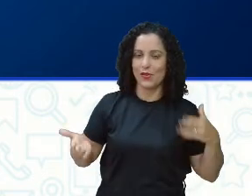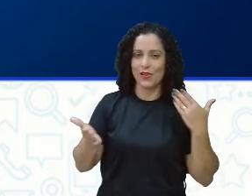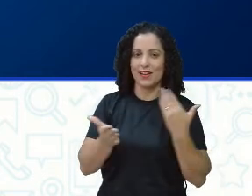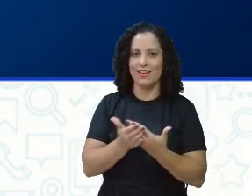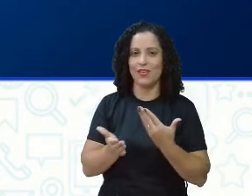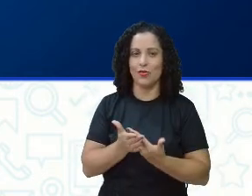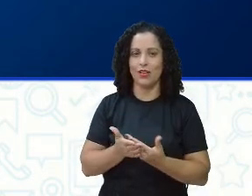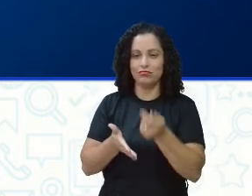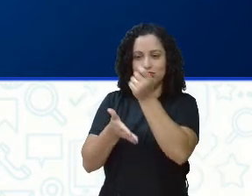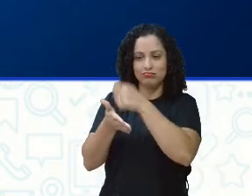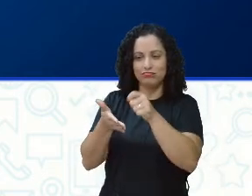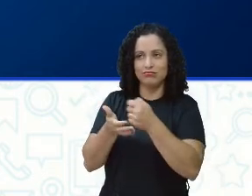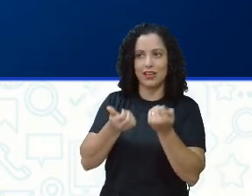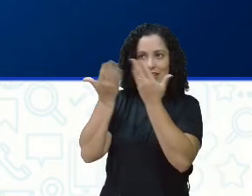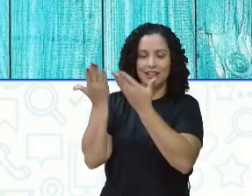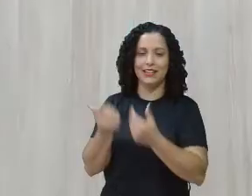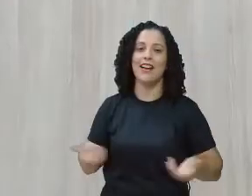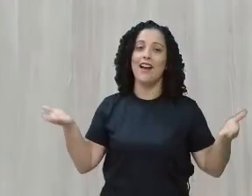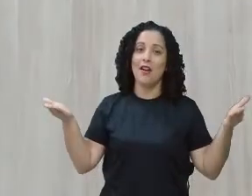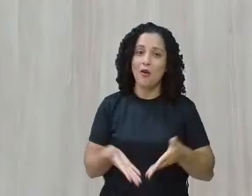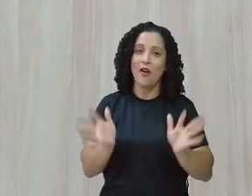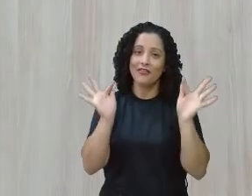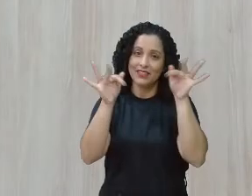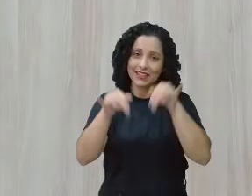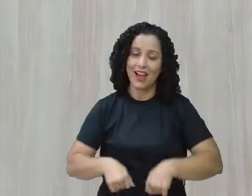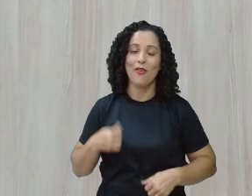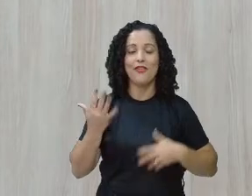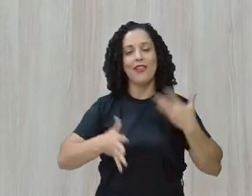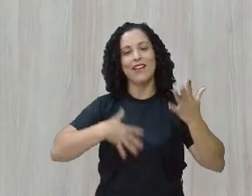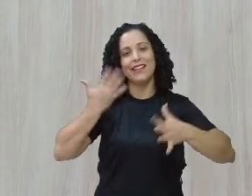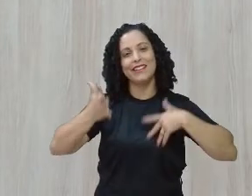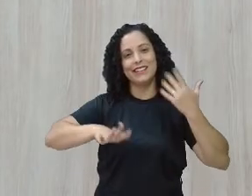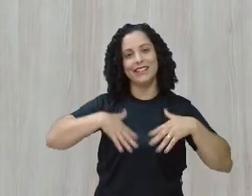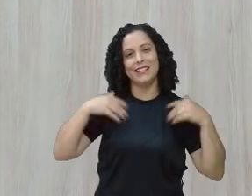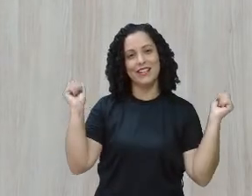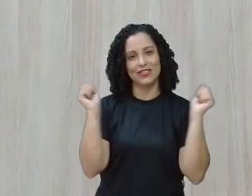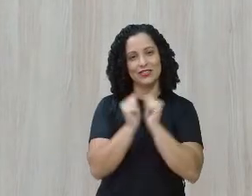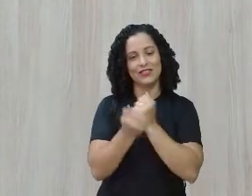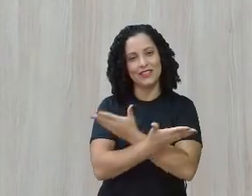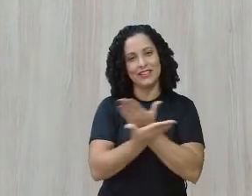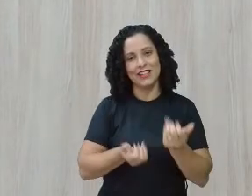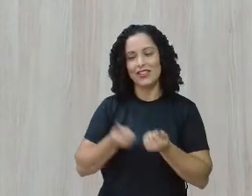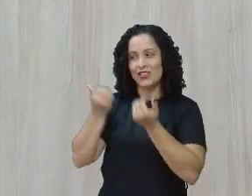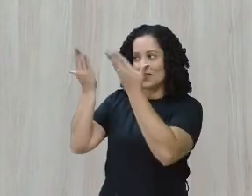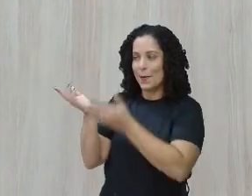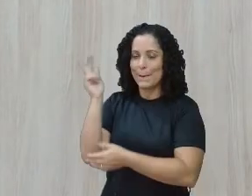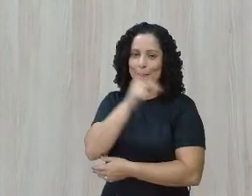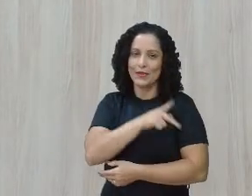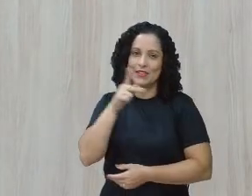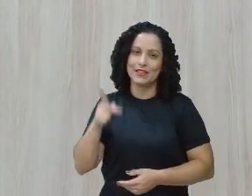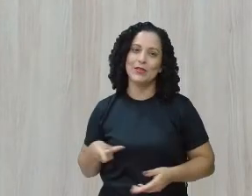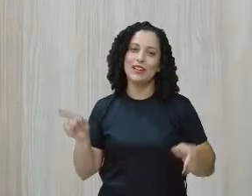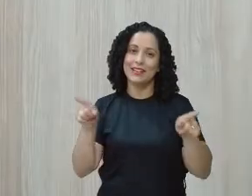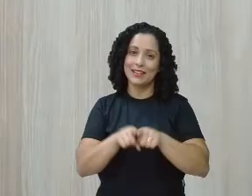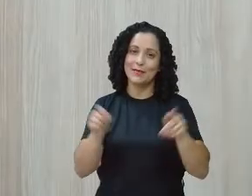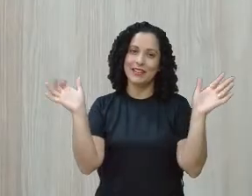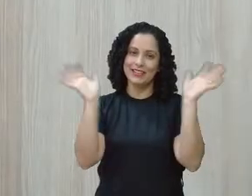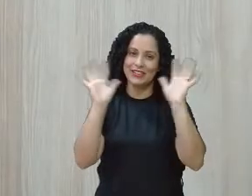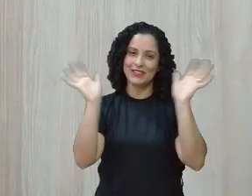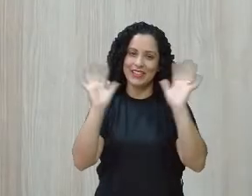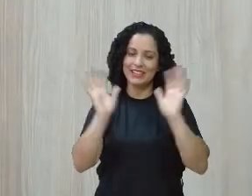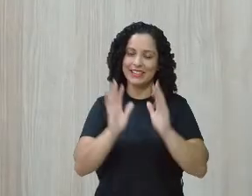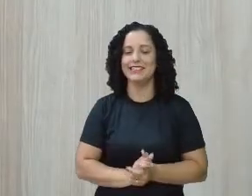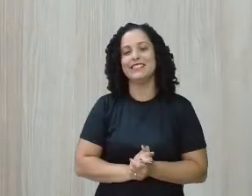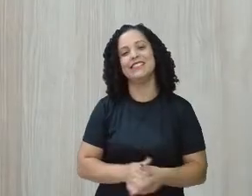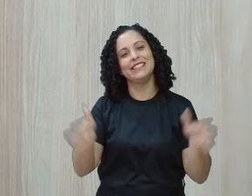nessa atividade. Eu me despeço por aqui. Foi uma alegria estar com vocês. A professora Camille também vai se despedir agora.